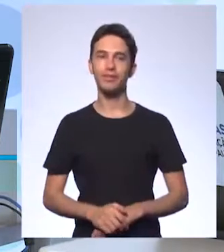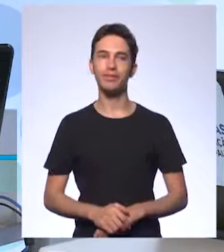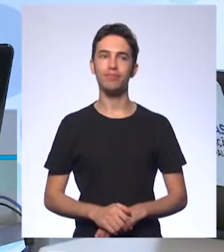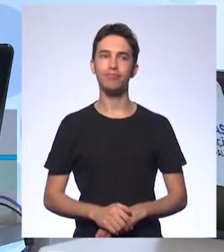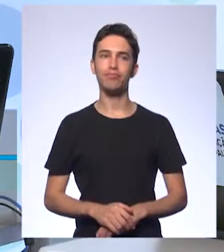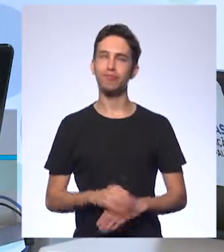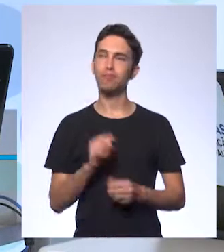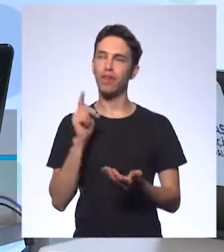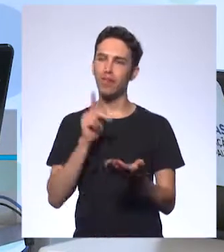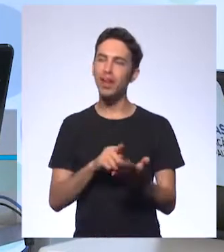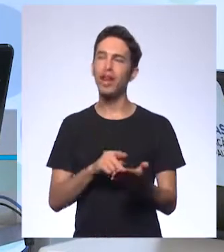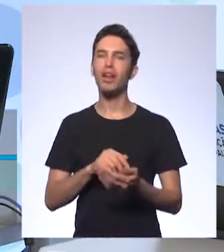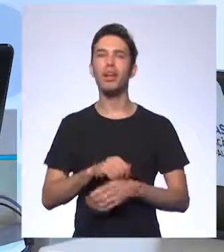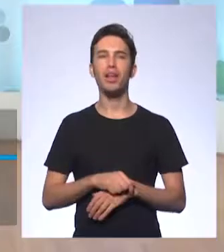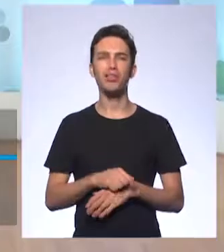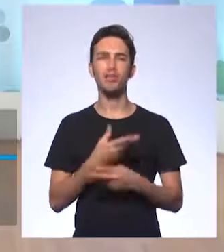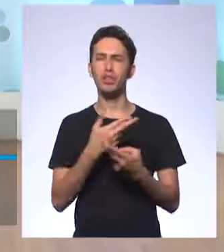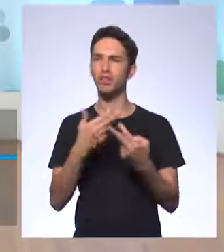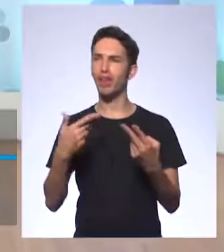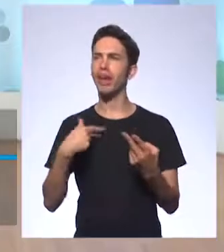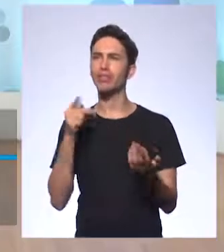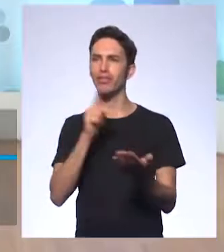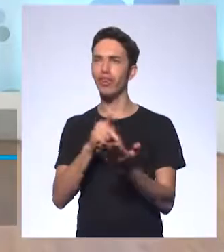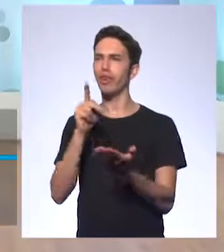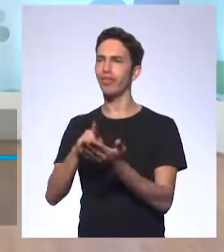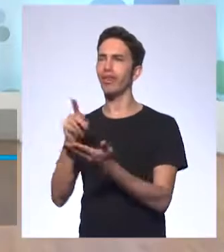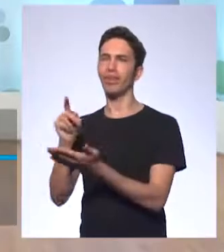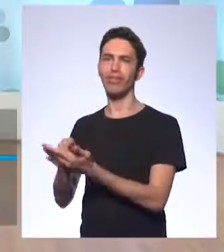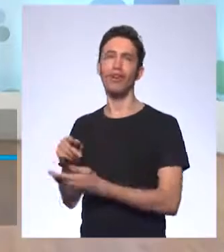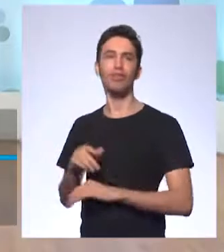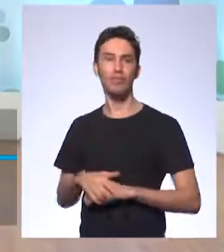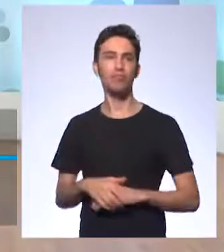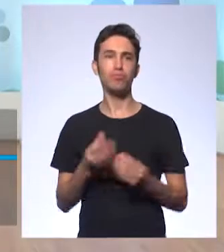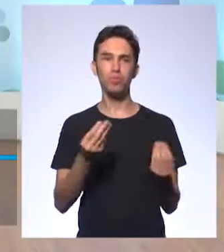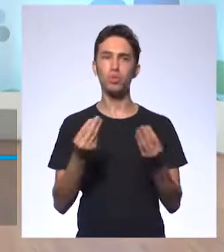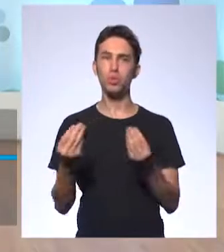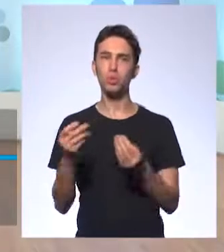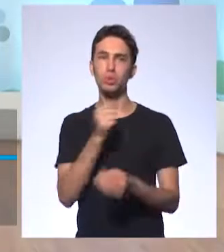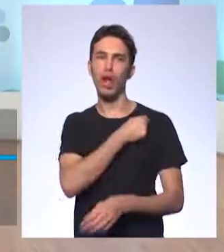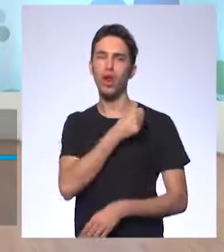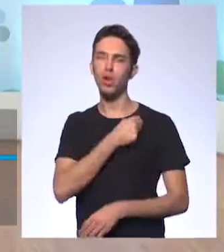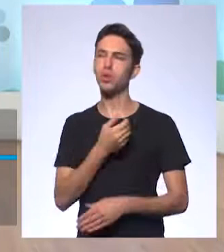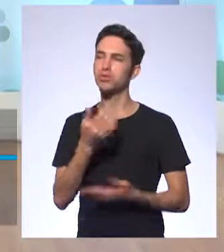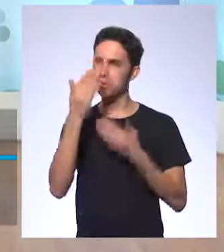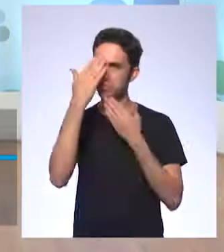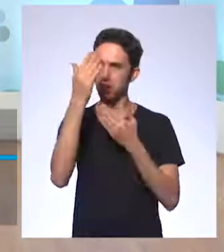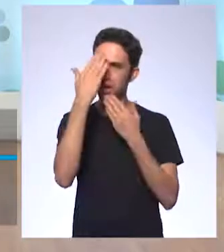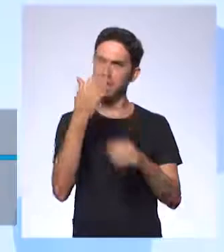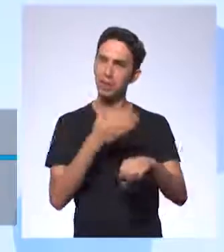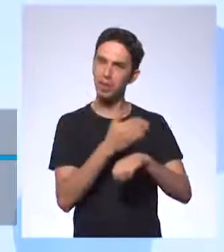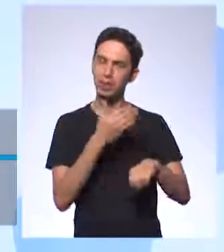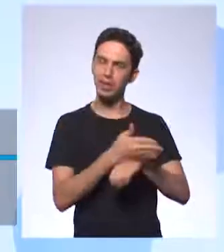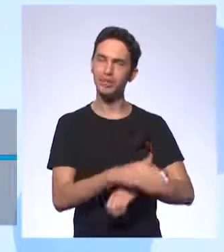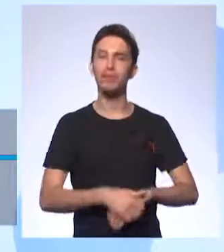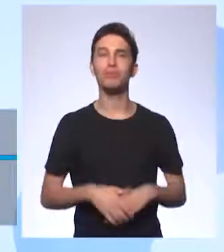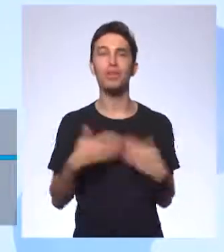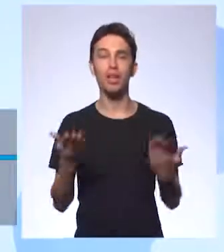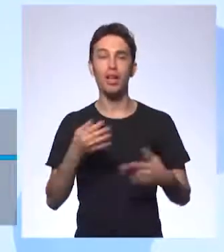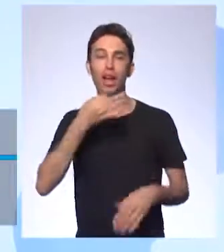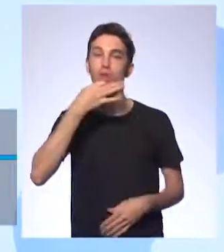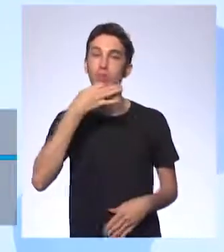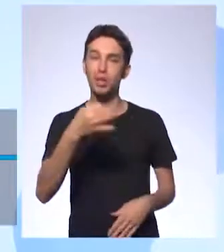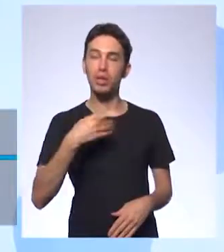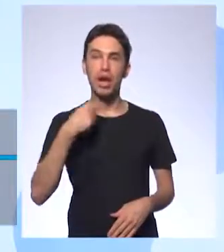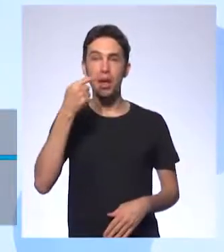Muito bem, verdadeiro. Tem vários verdadeiros, né? Muitos alunos, gente, muitos. Então, valeu pela participação de vocês. Então, vamos lá. As opiniões